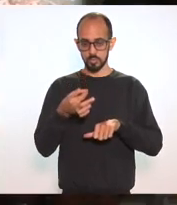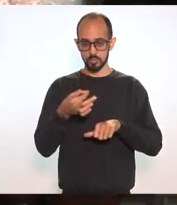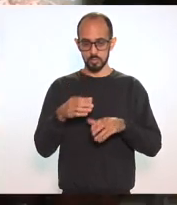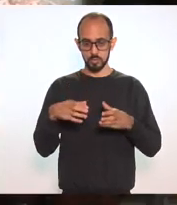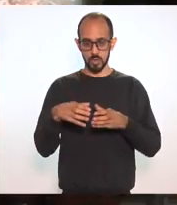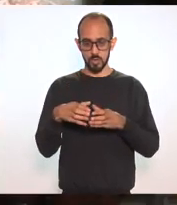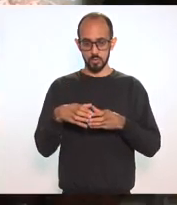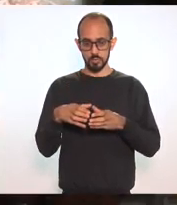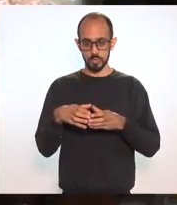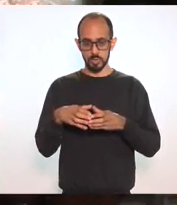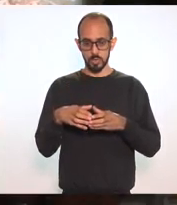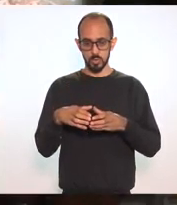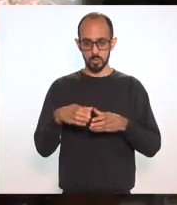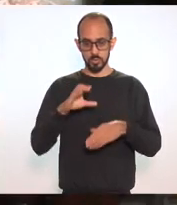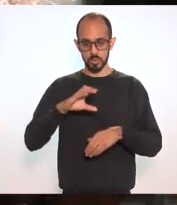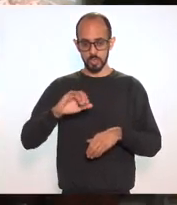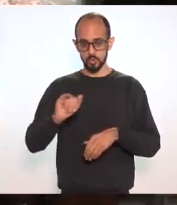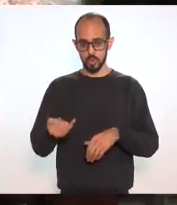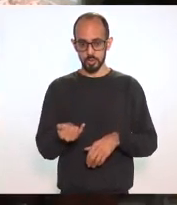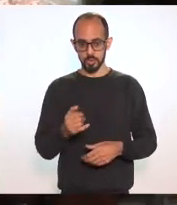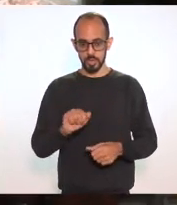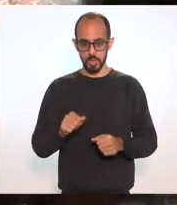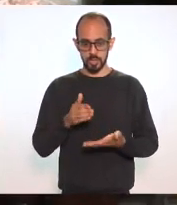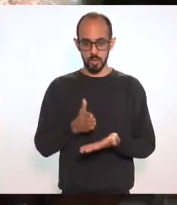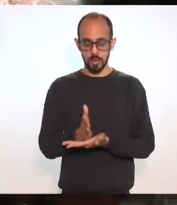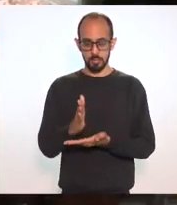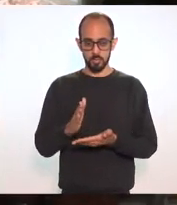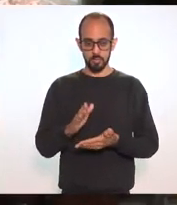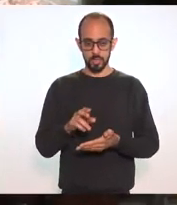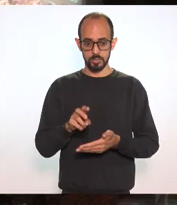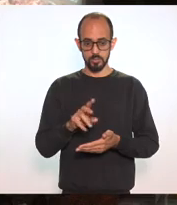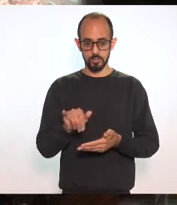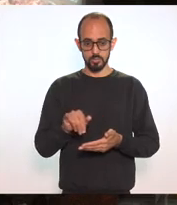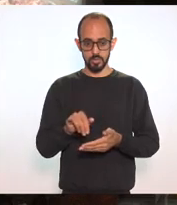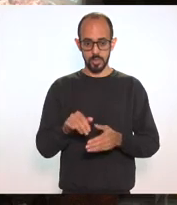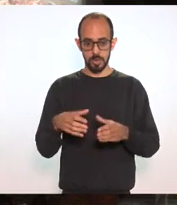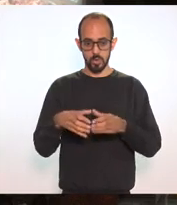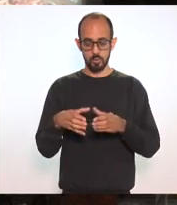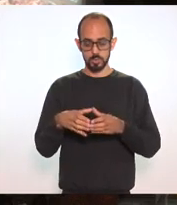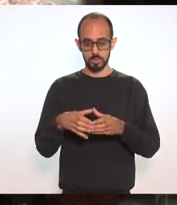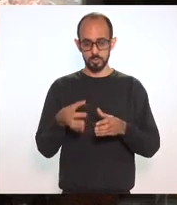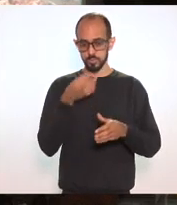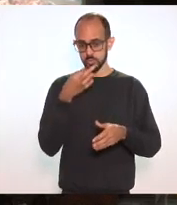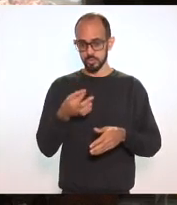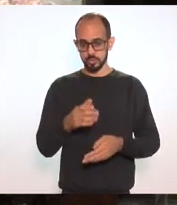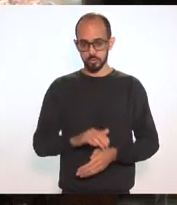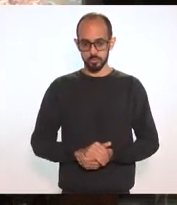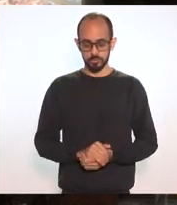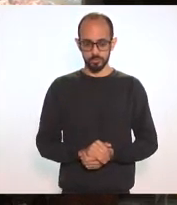Constituição e Justiça. Os senhores que aprovam eles como estão, aprovado, vai à Comissão de Indicações. Anuncio.